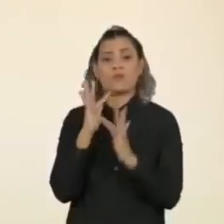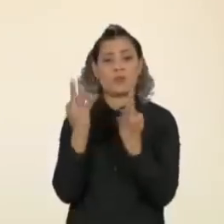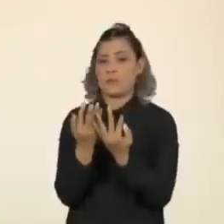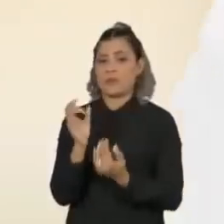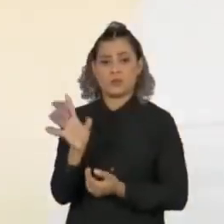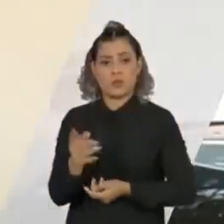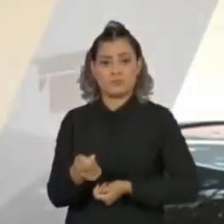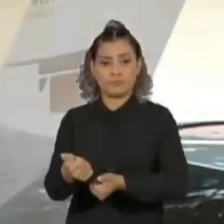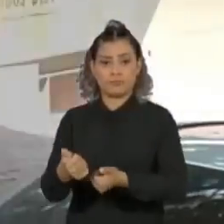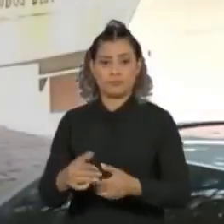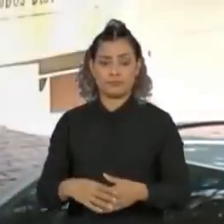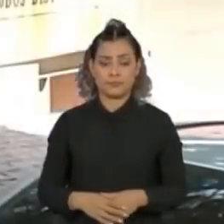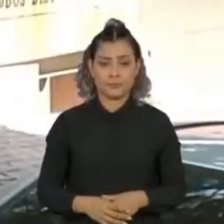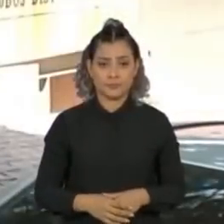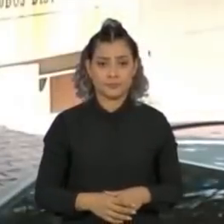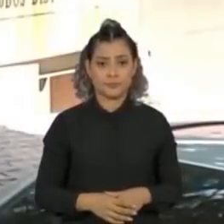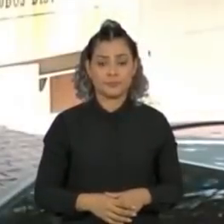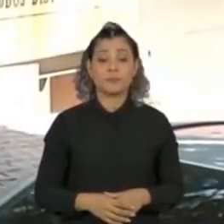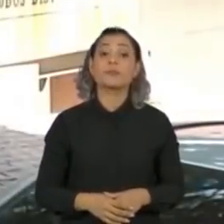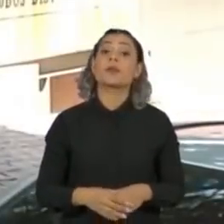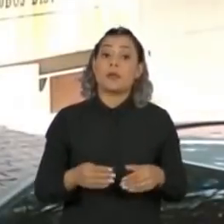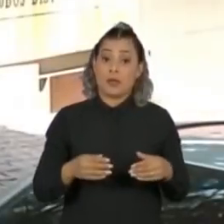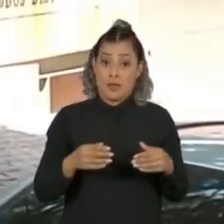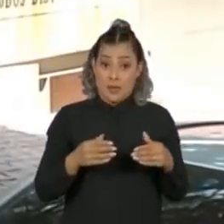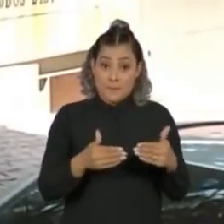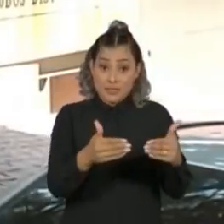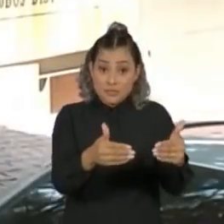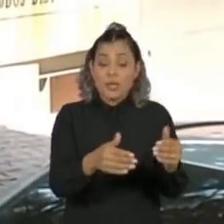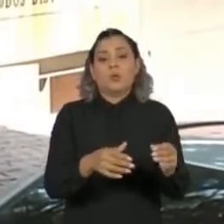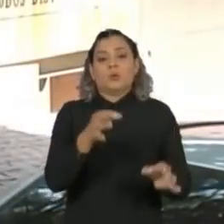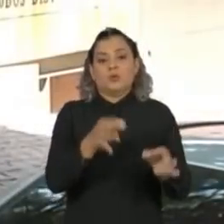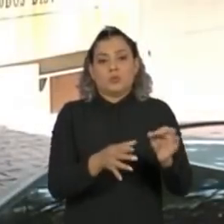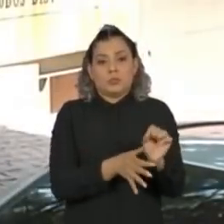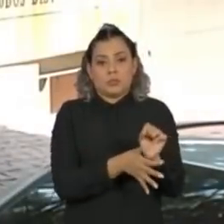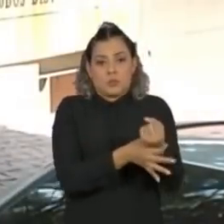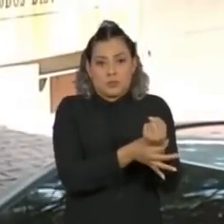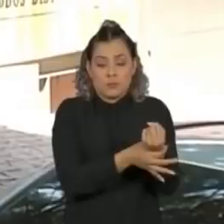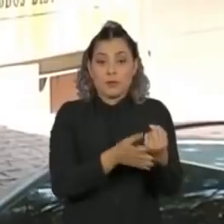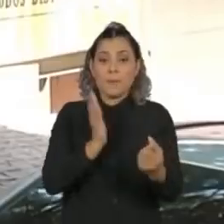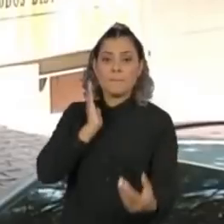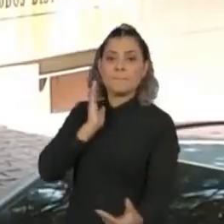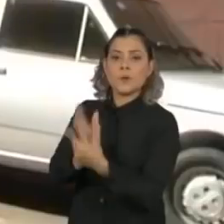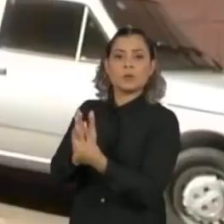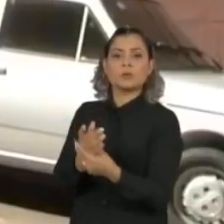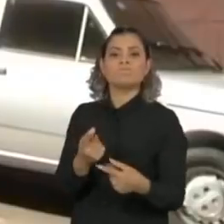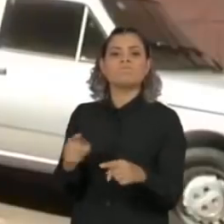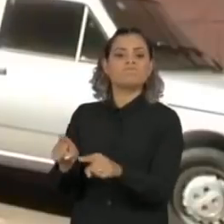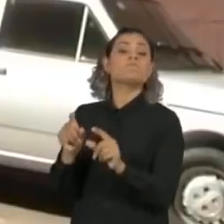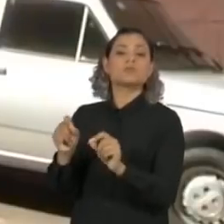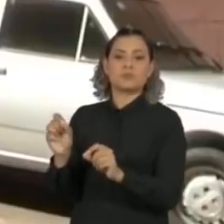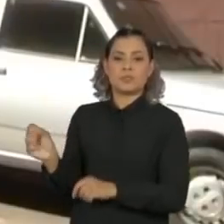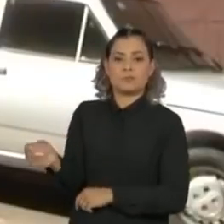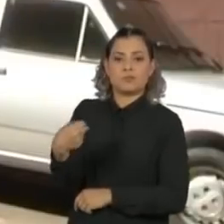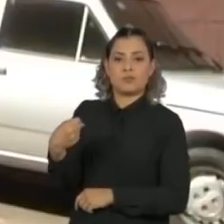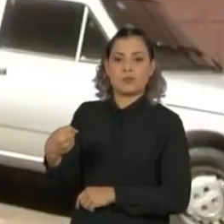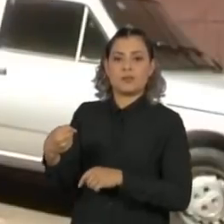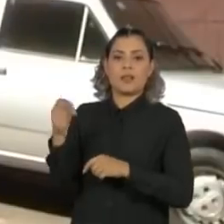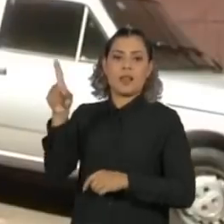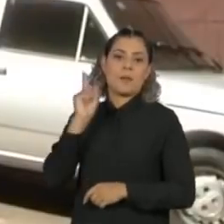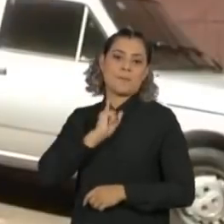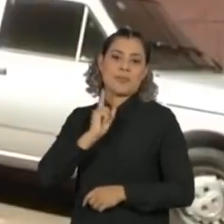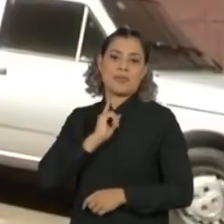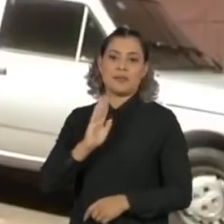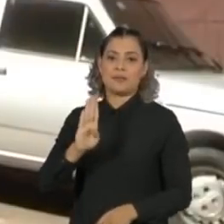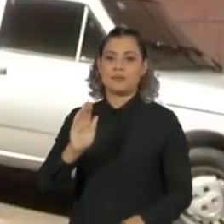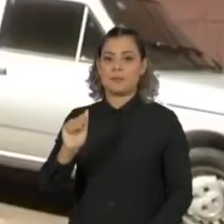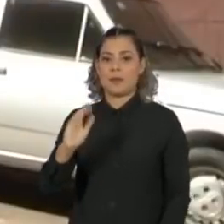famílias. O Ministério da Justiça e Segurança Pública abriu um processo contra a cervejaria Baker. A